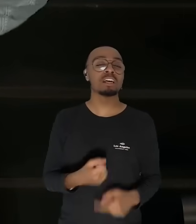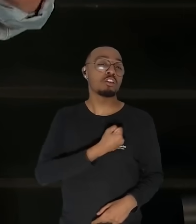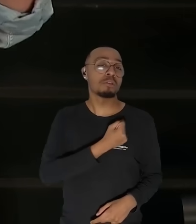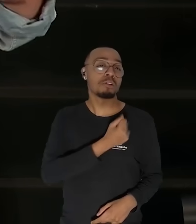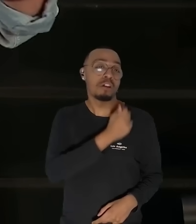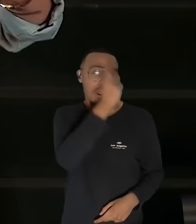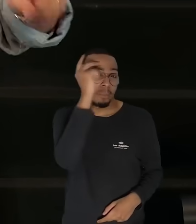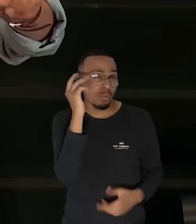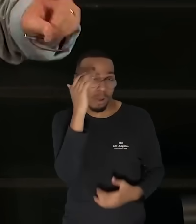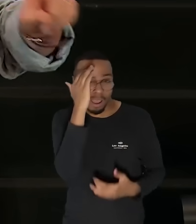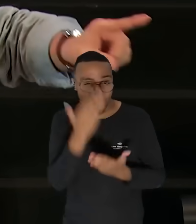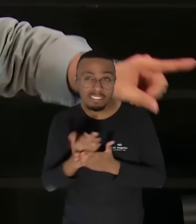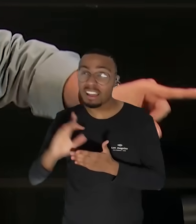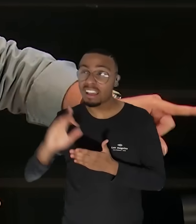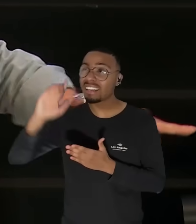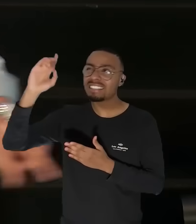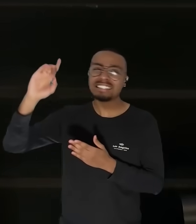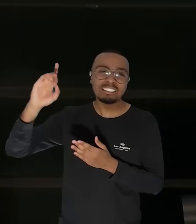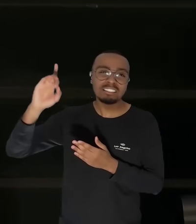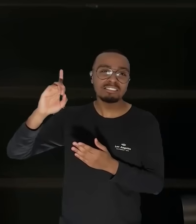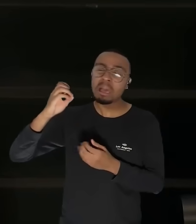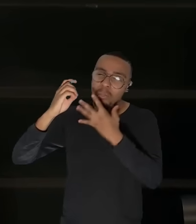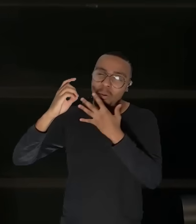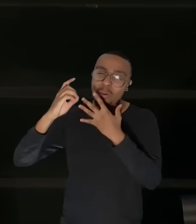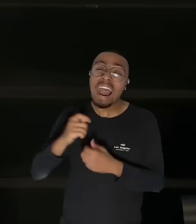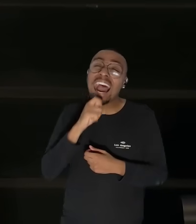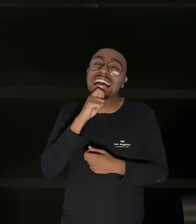problemas inadministráveis chegam,